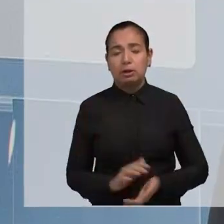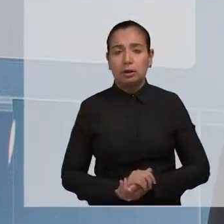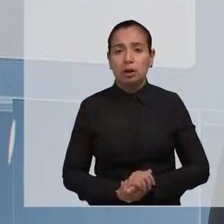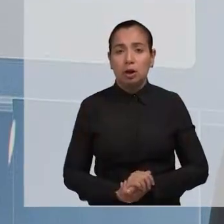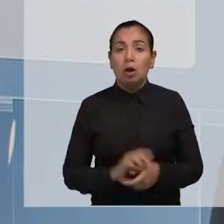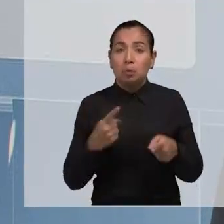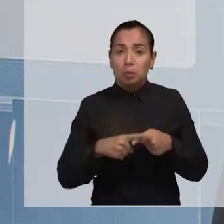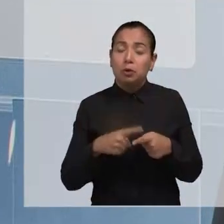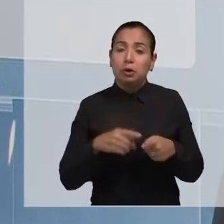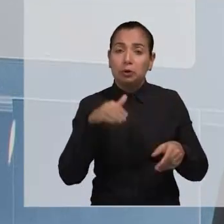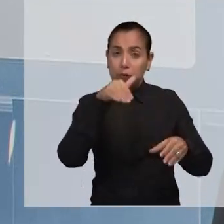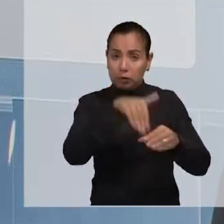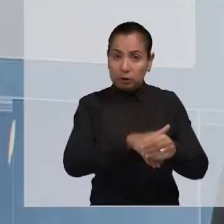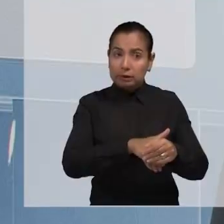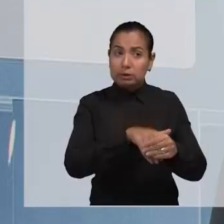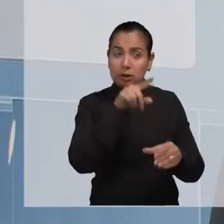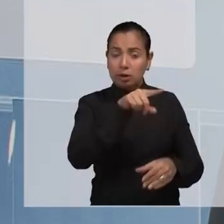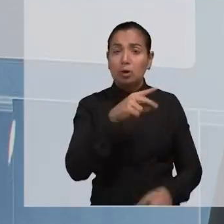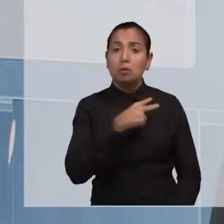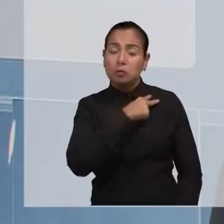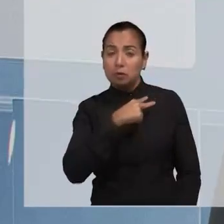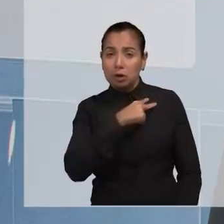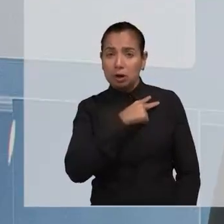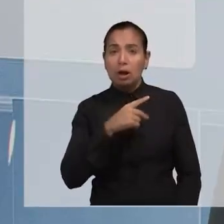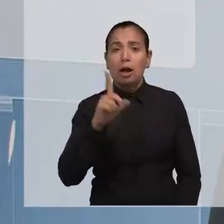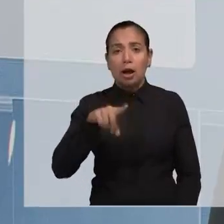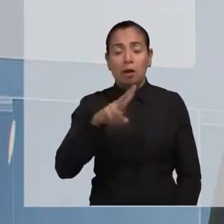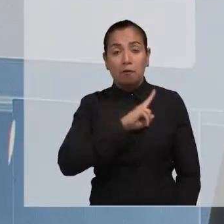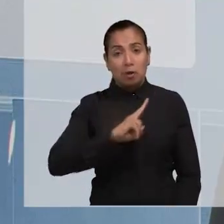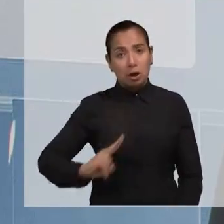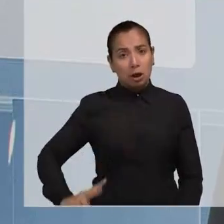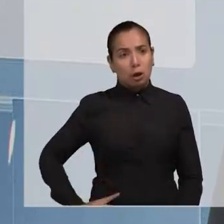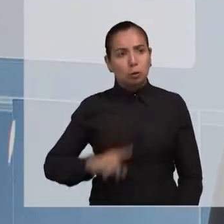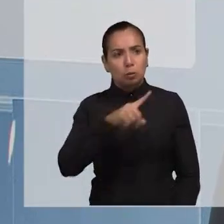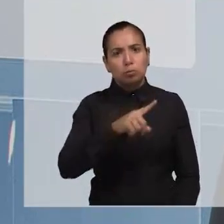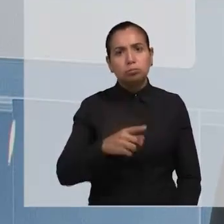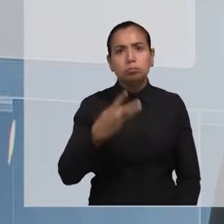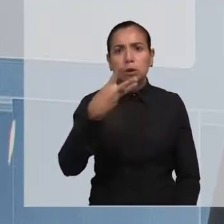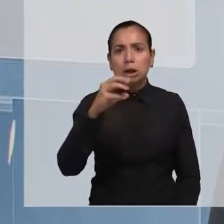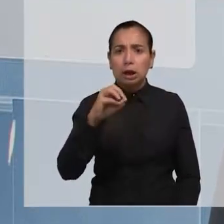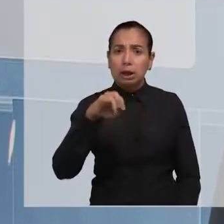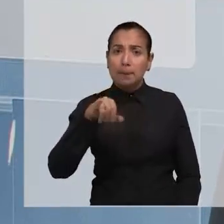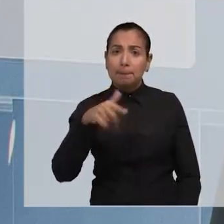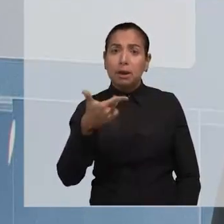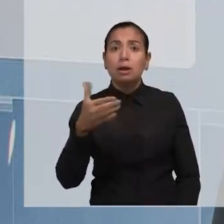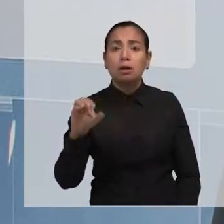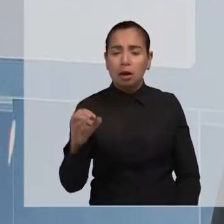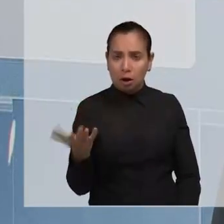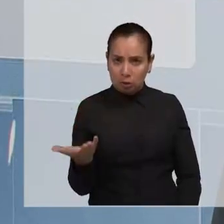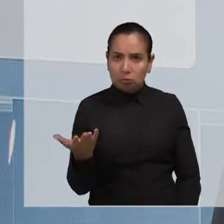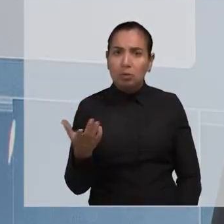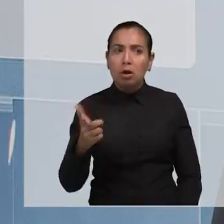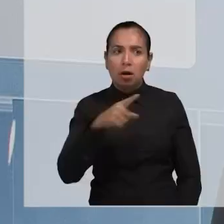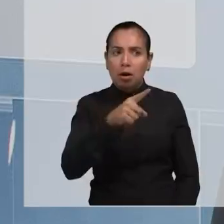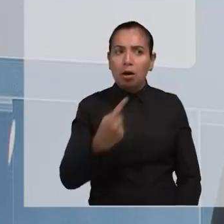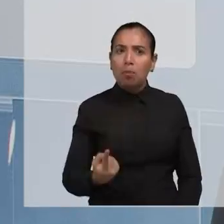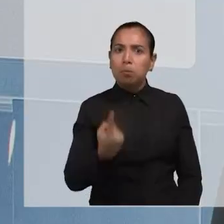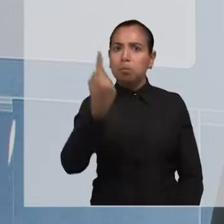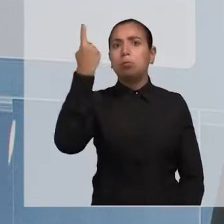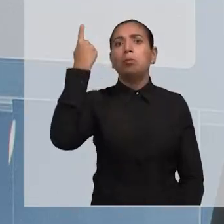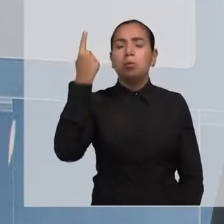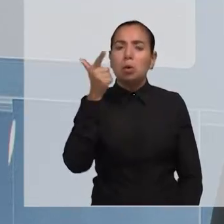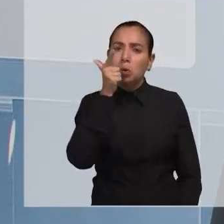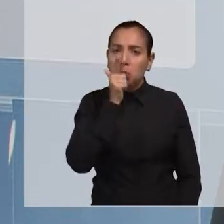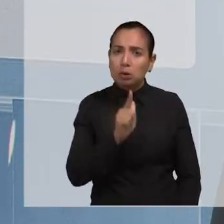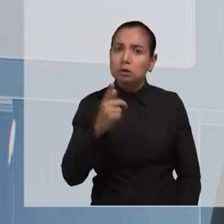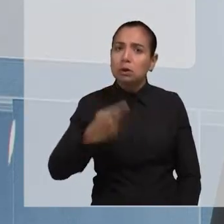uma maior votação para deputado federal. E quem tiver imediatamente atrás dele será deputado federal. Porque o que